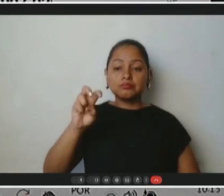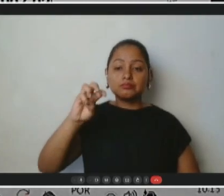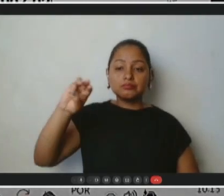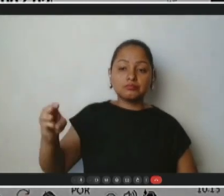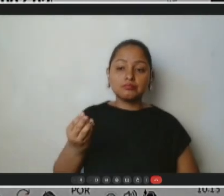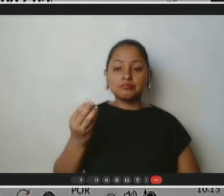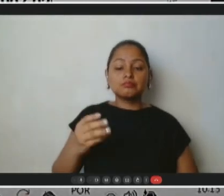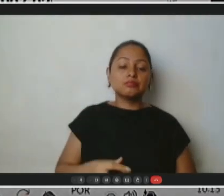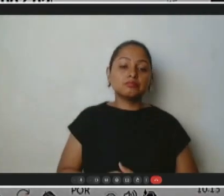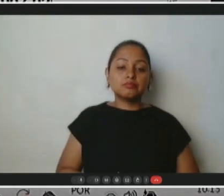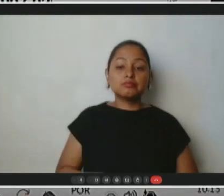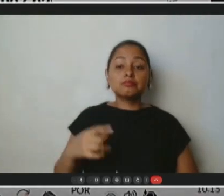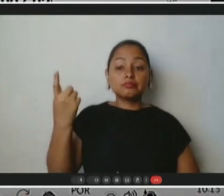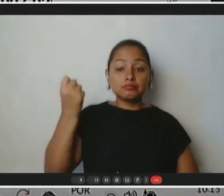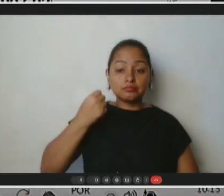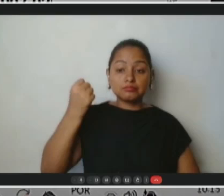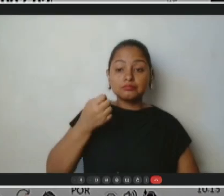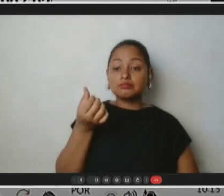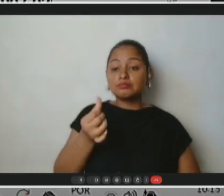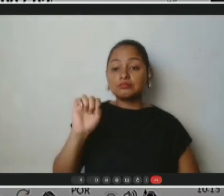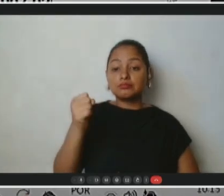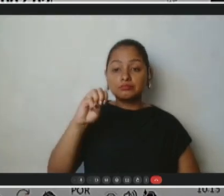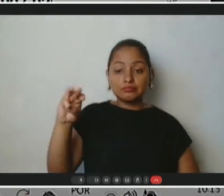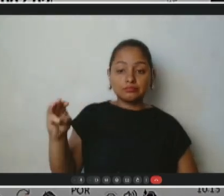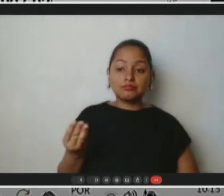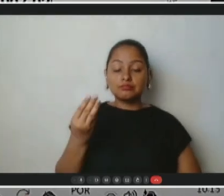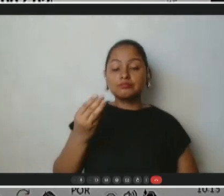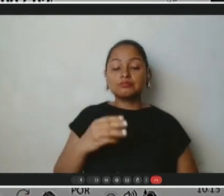Aposentadoria, 68 milhões 750 mil.